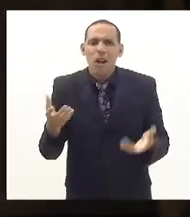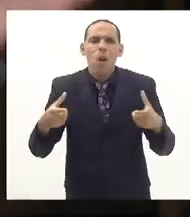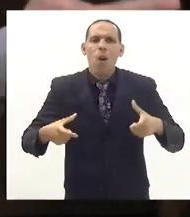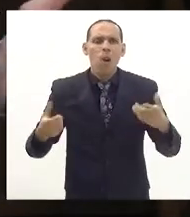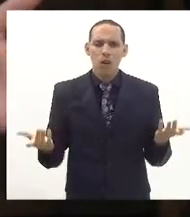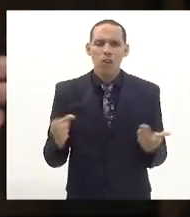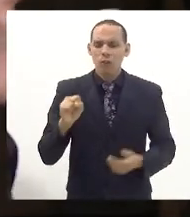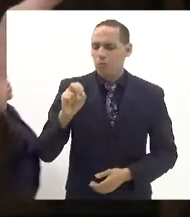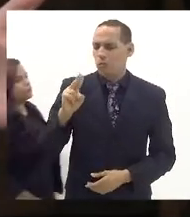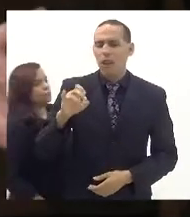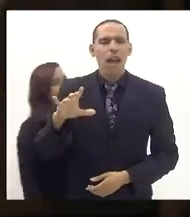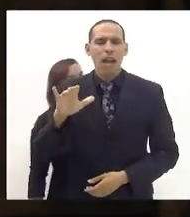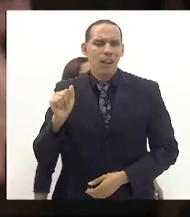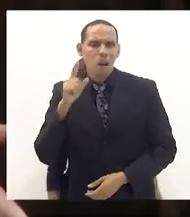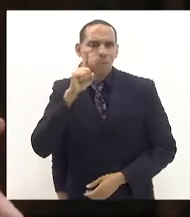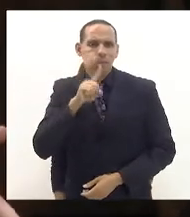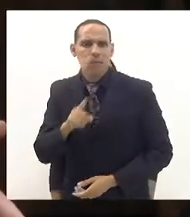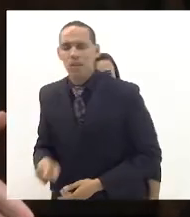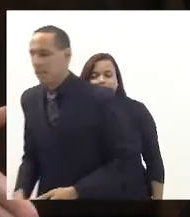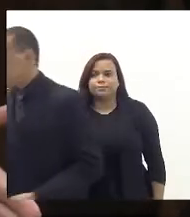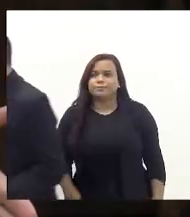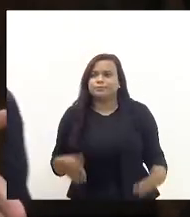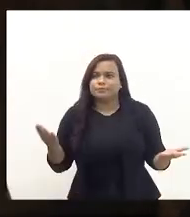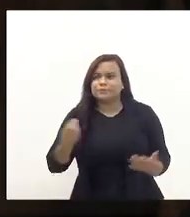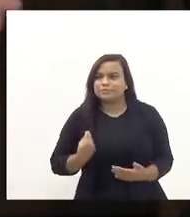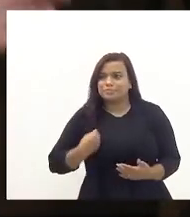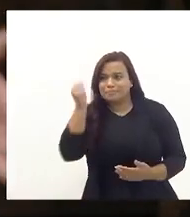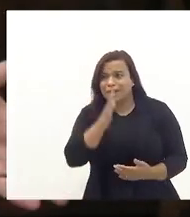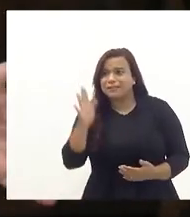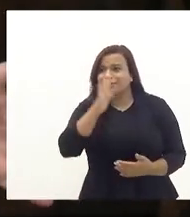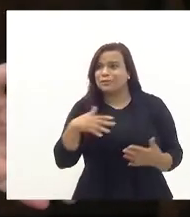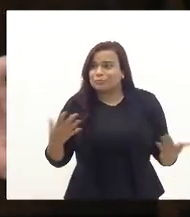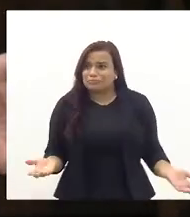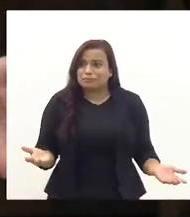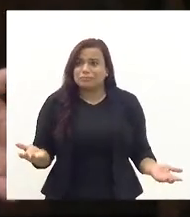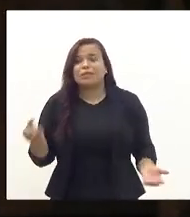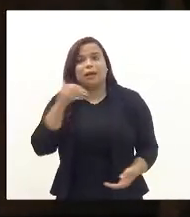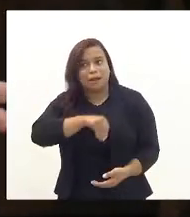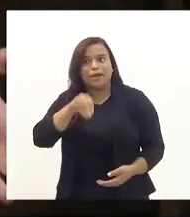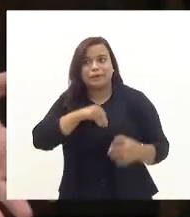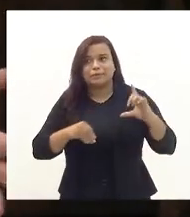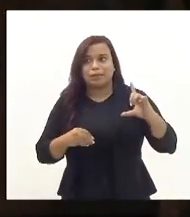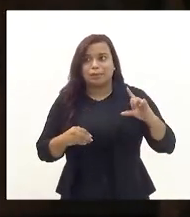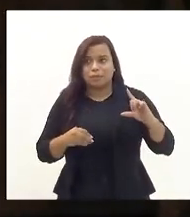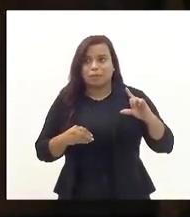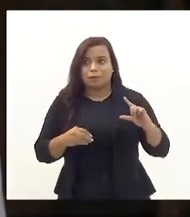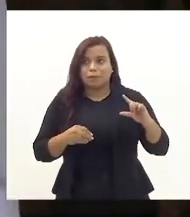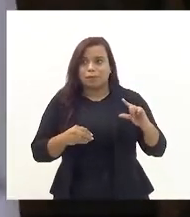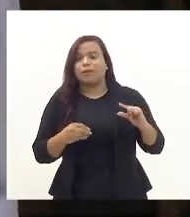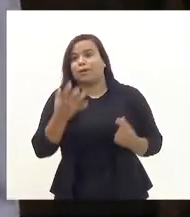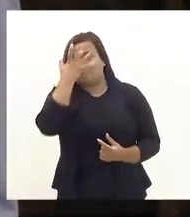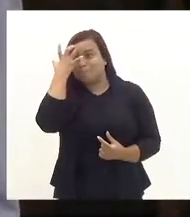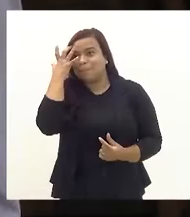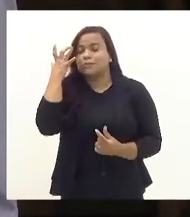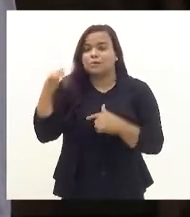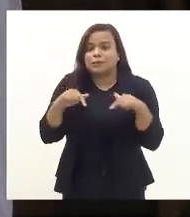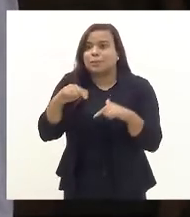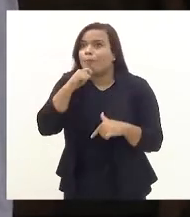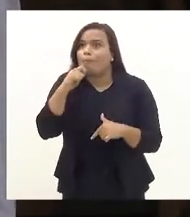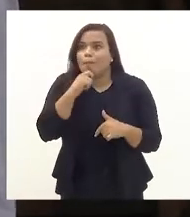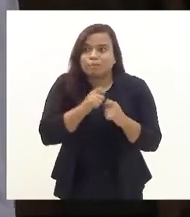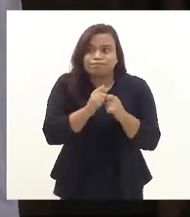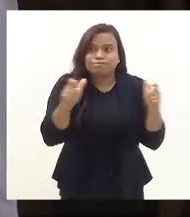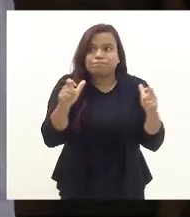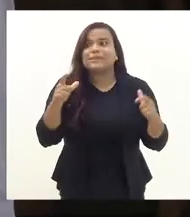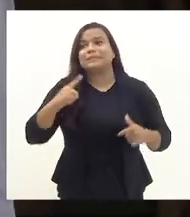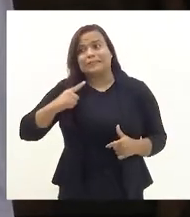Na Suécia, nos Estados Unidos? Não, a gente está no Brasil. E a renda tem diminuído. Tem muita gente sem emprego. Então, a gente não pode cobrar